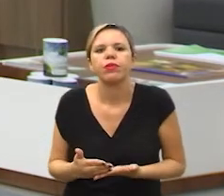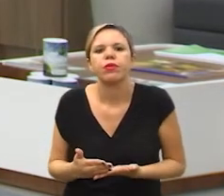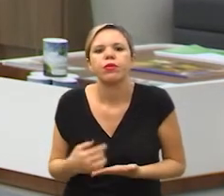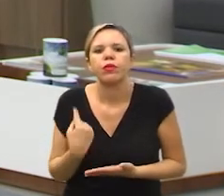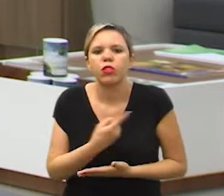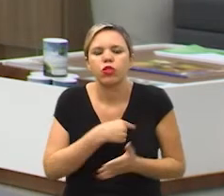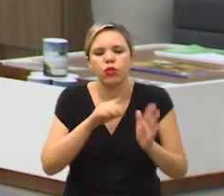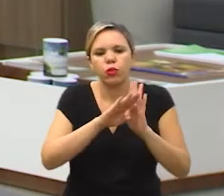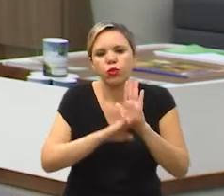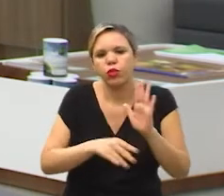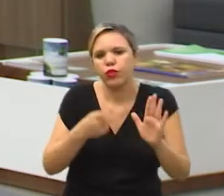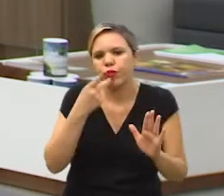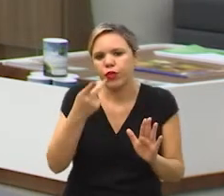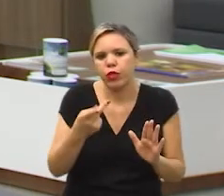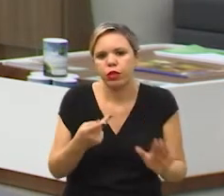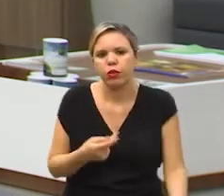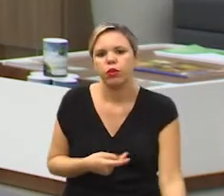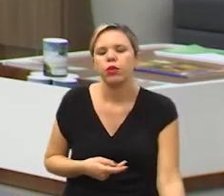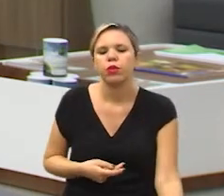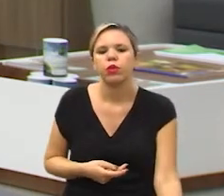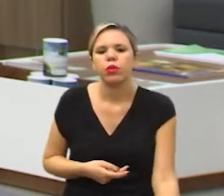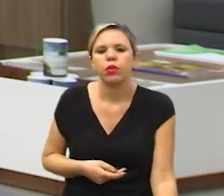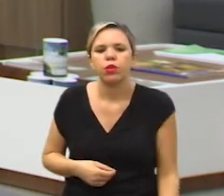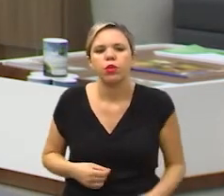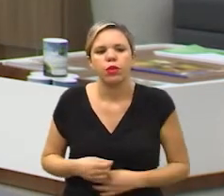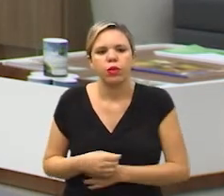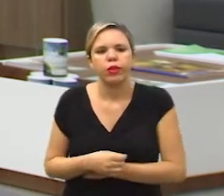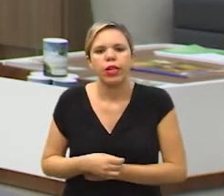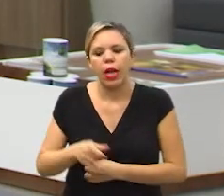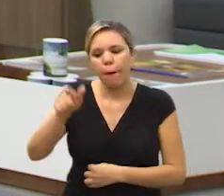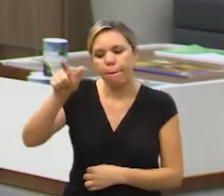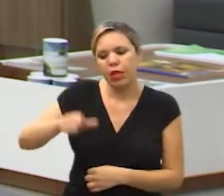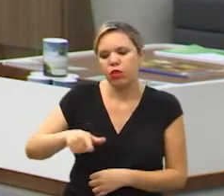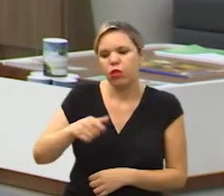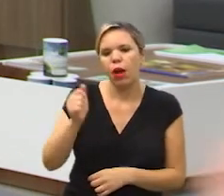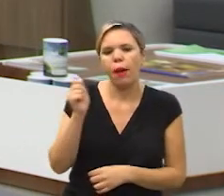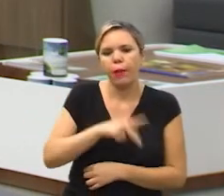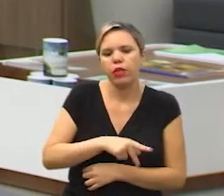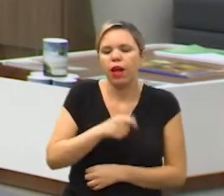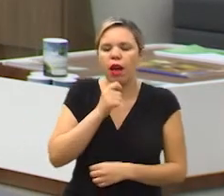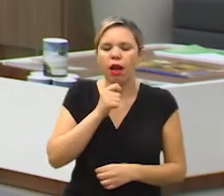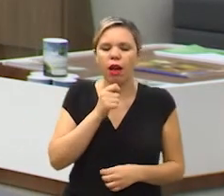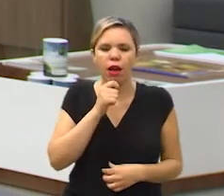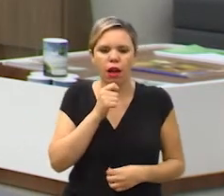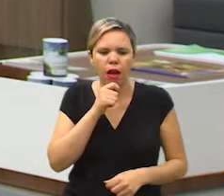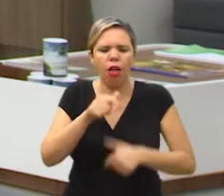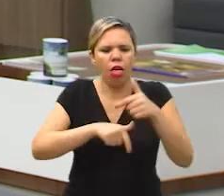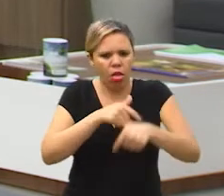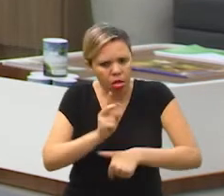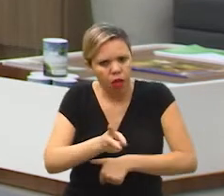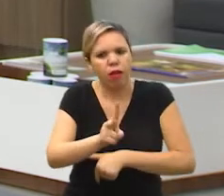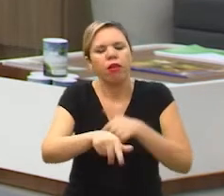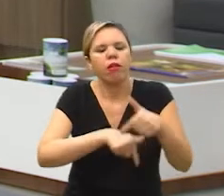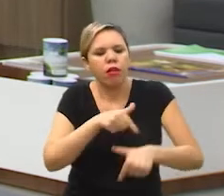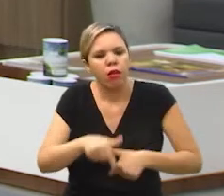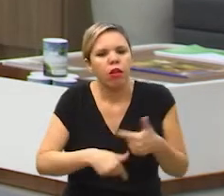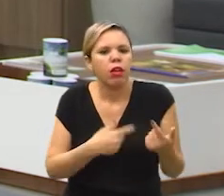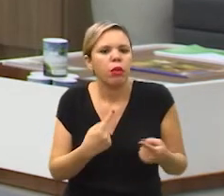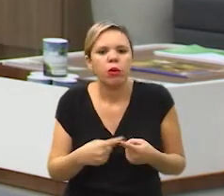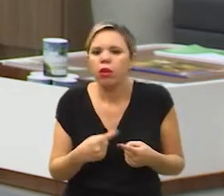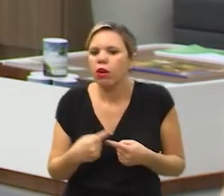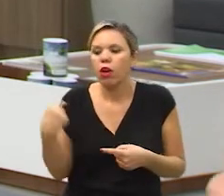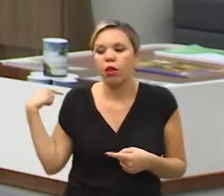o nosso programa falando a respeito daqueles aposentados que ainda estão na ativa no mercado de trabalho porque